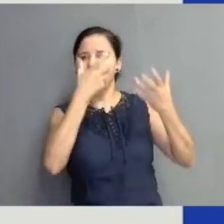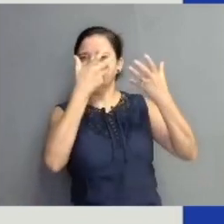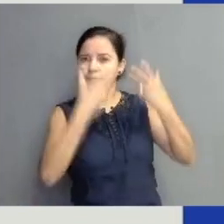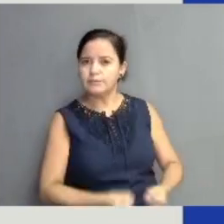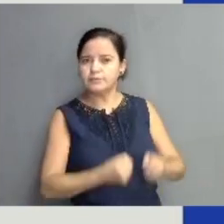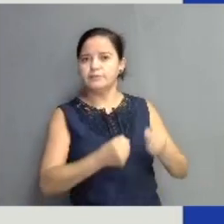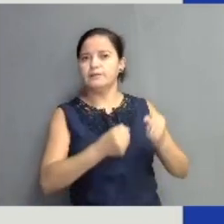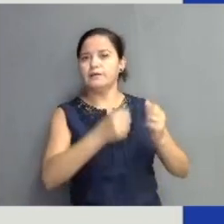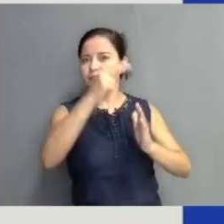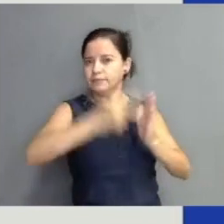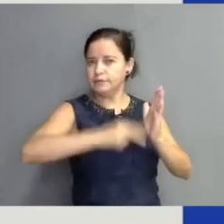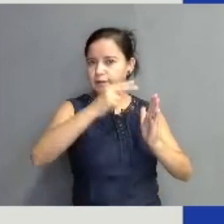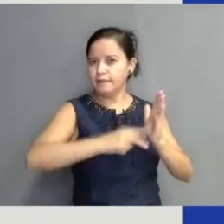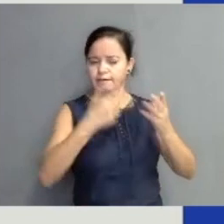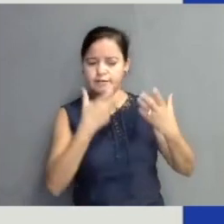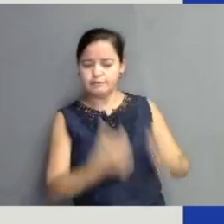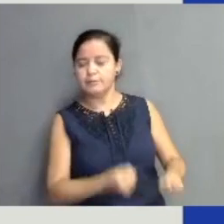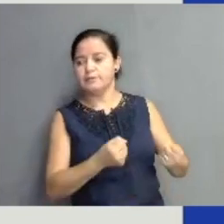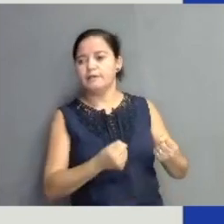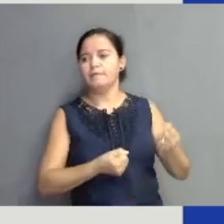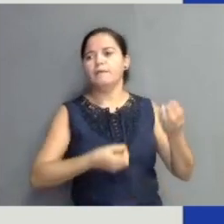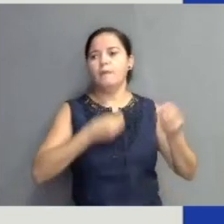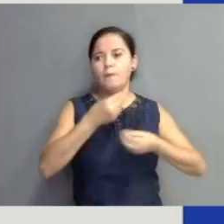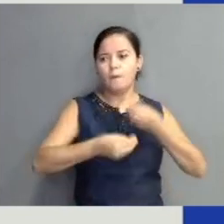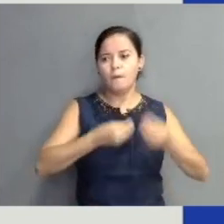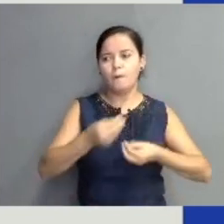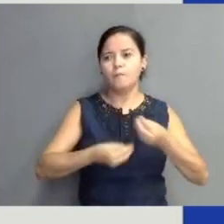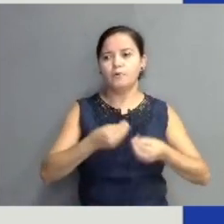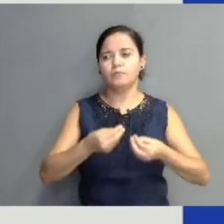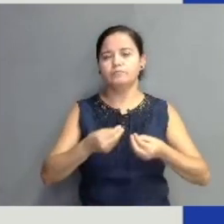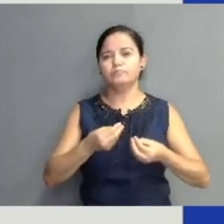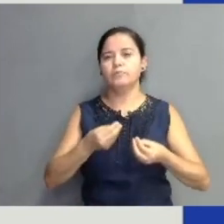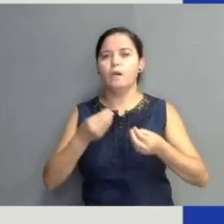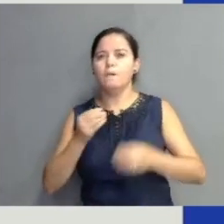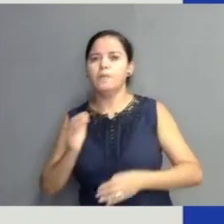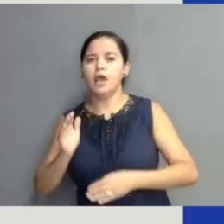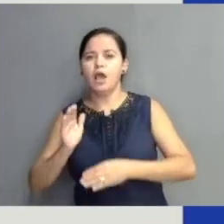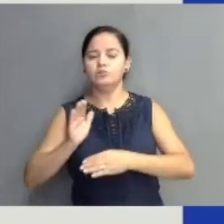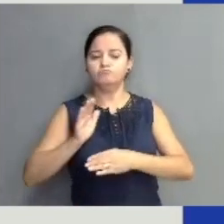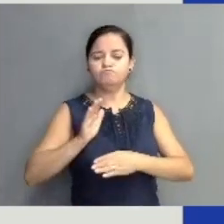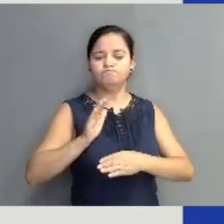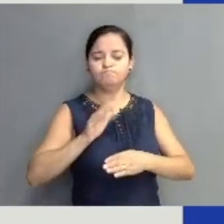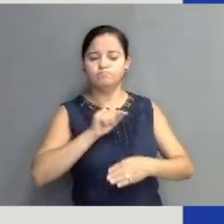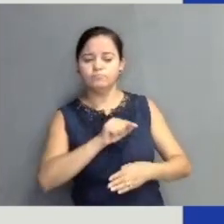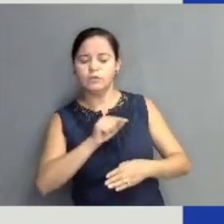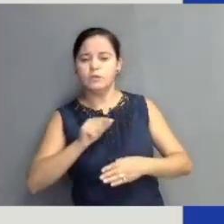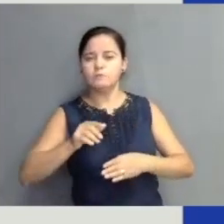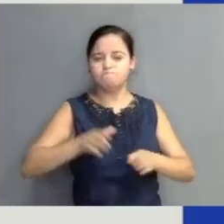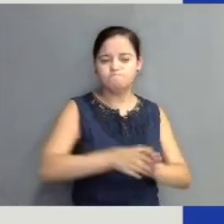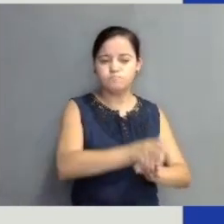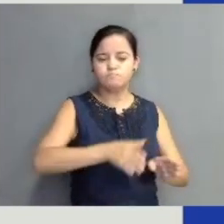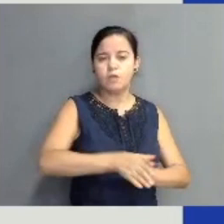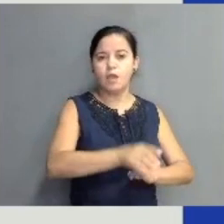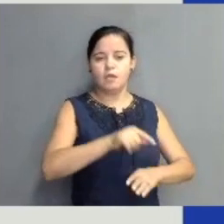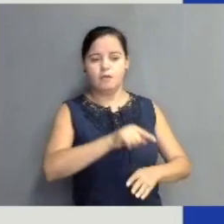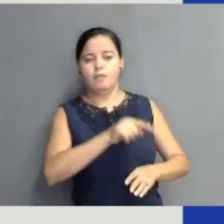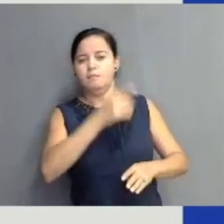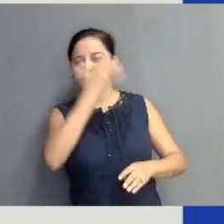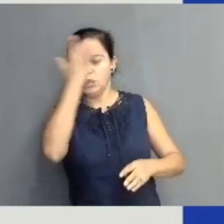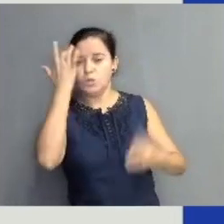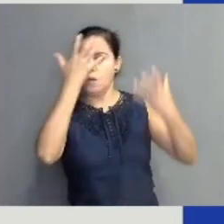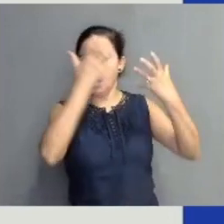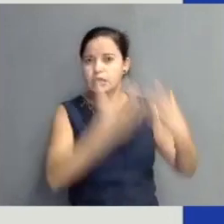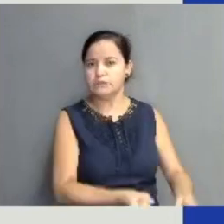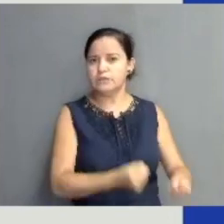utiliza para colaborar com a sua ideia principal, para defender a sua ideia principal. Então, vamos destacar